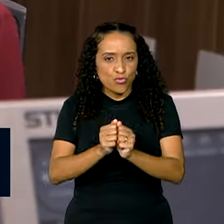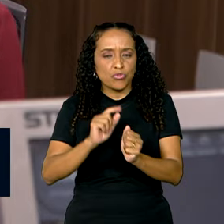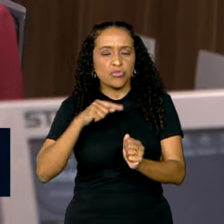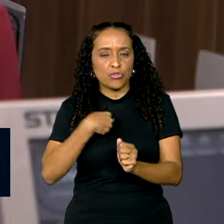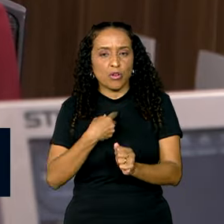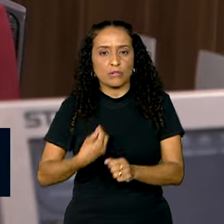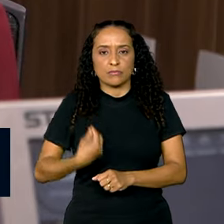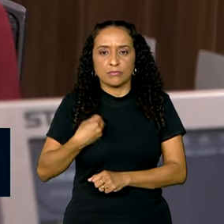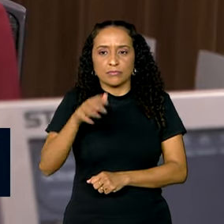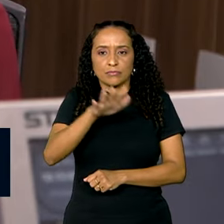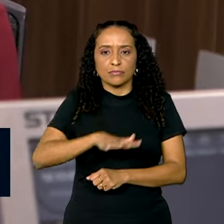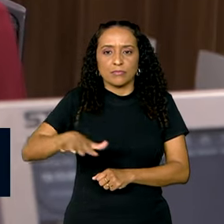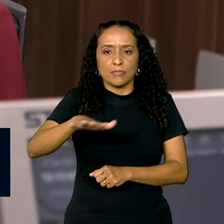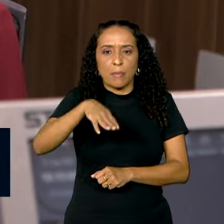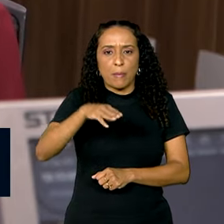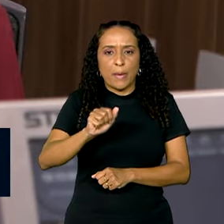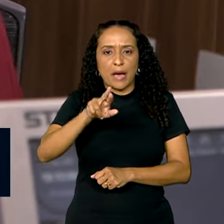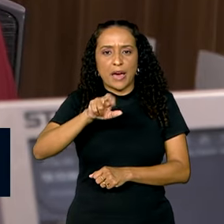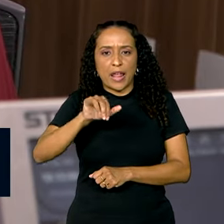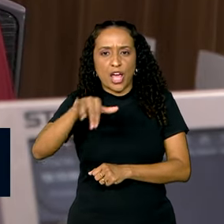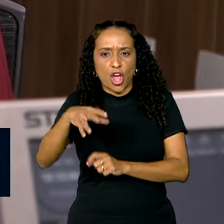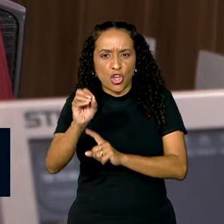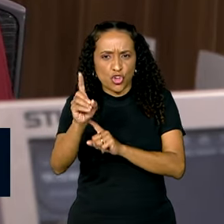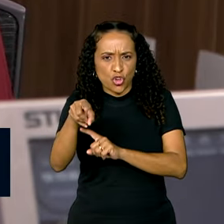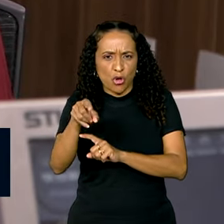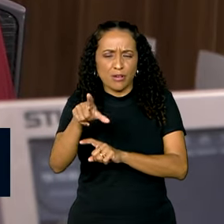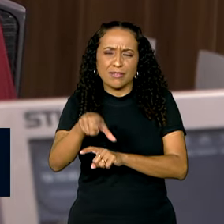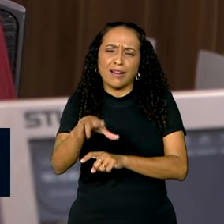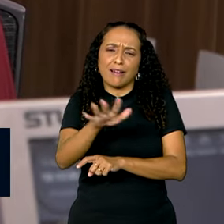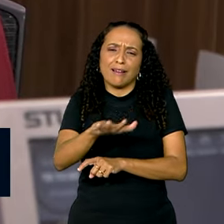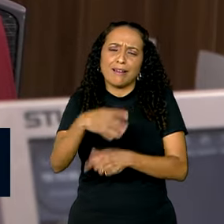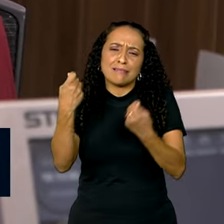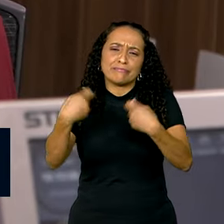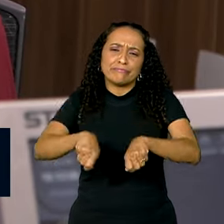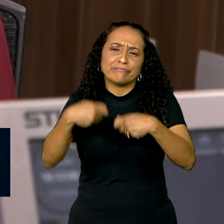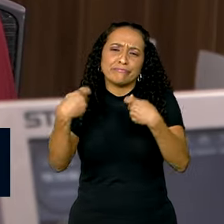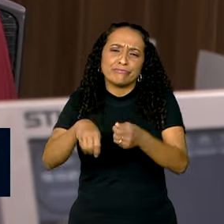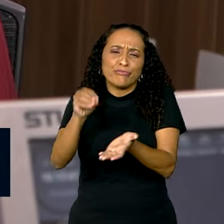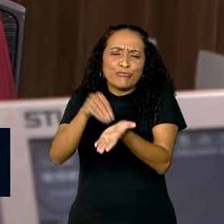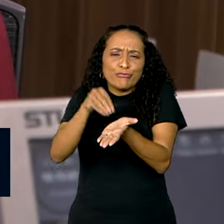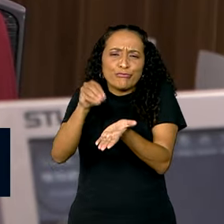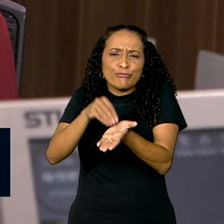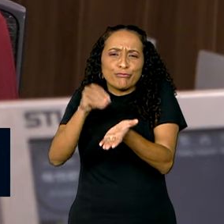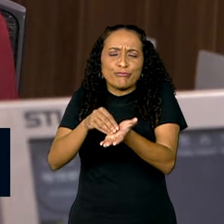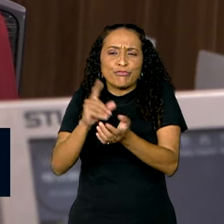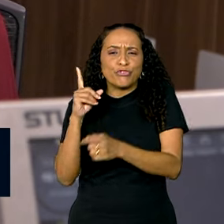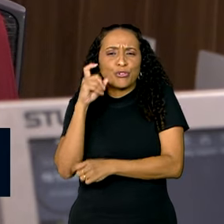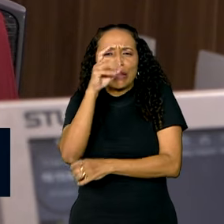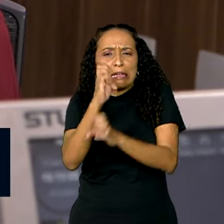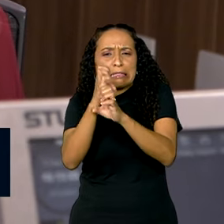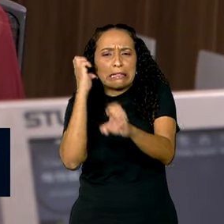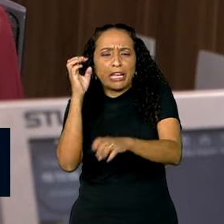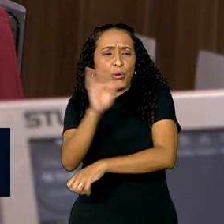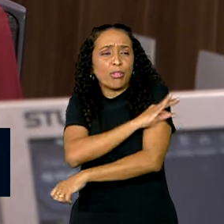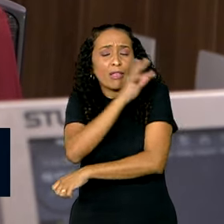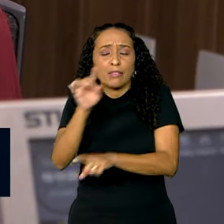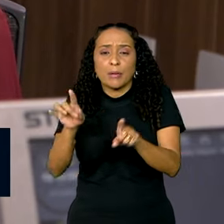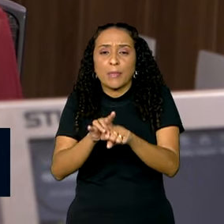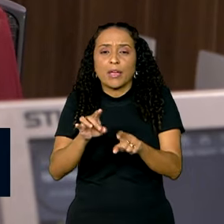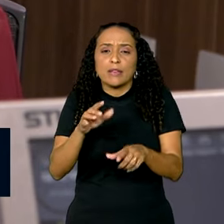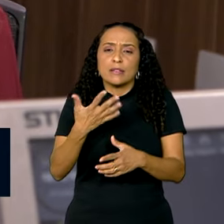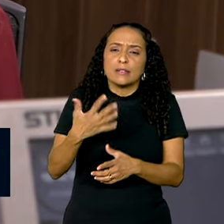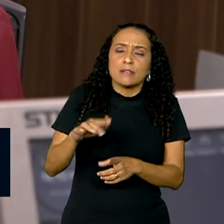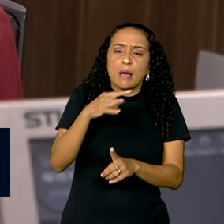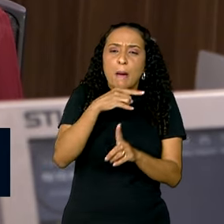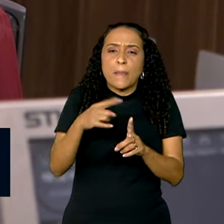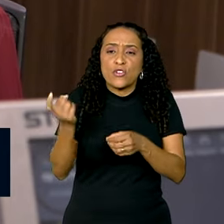nós estivemos na região do mar Jó uma região super carente com dificuldade de engenheiro com dificuldade técnica e a média